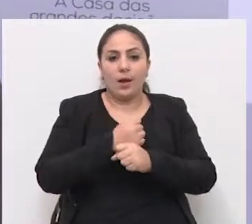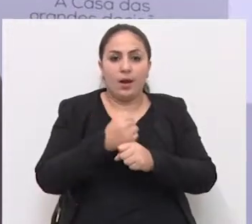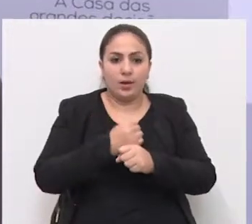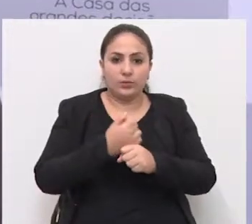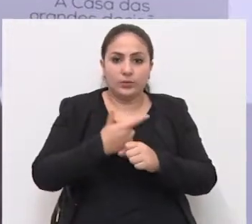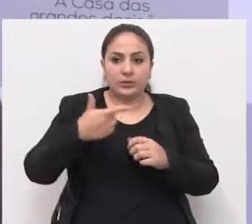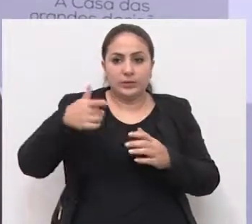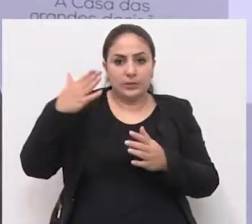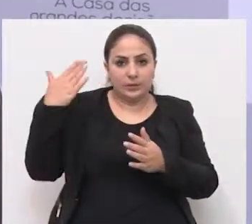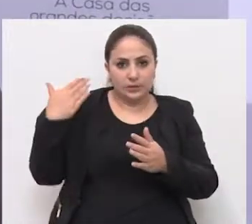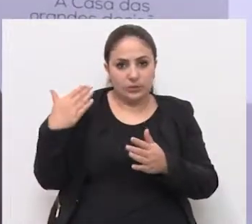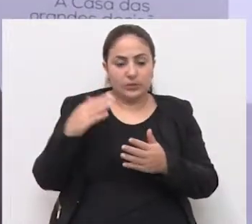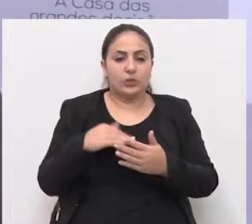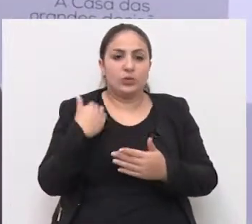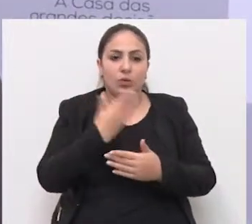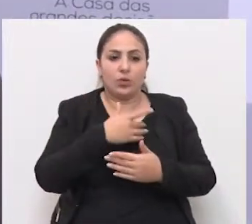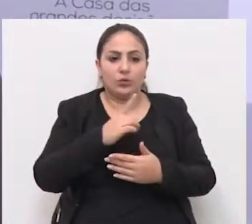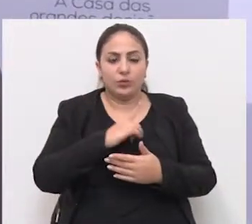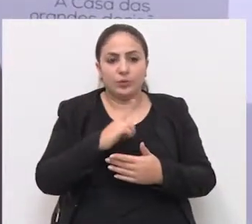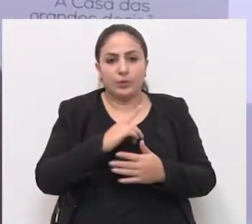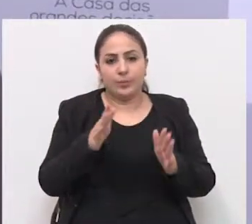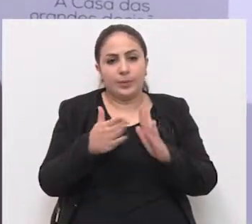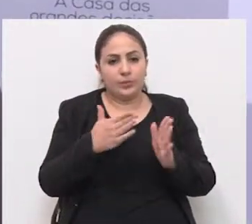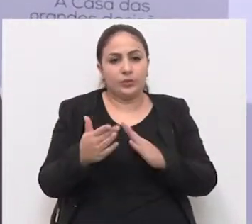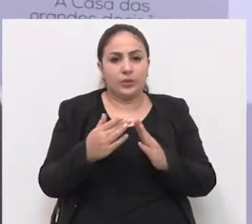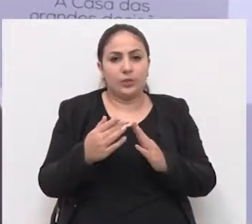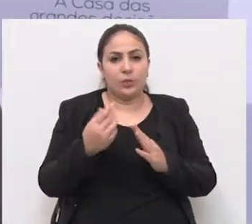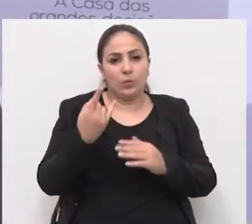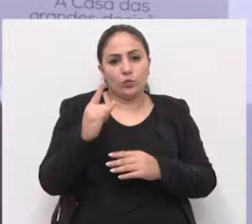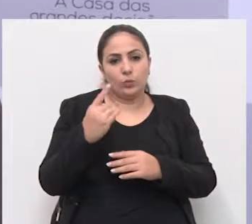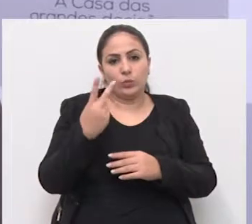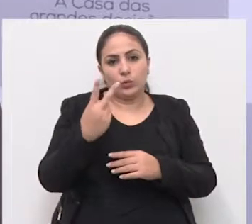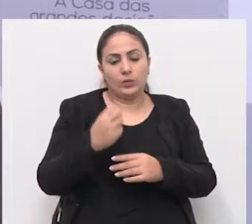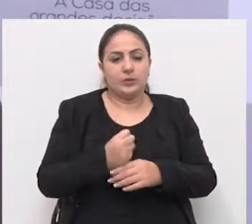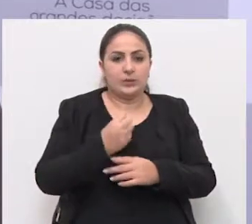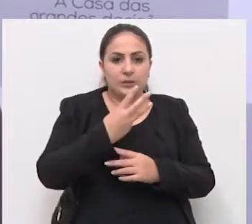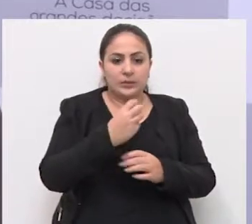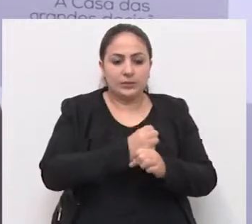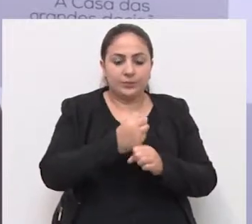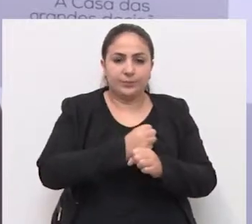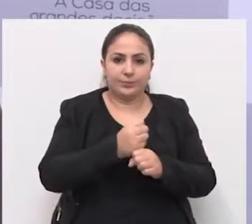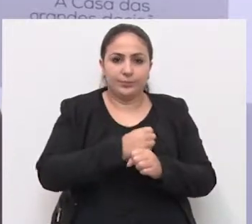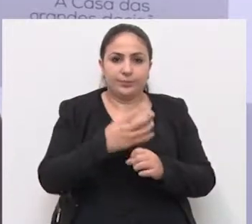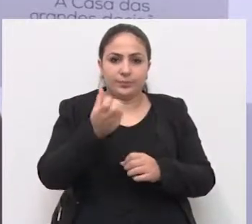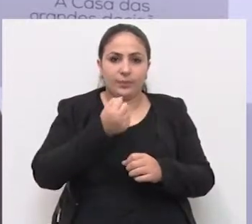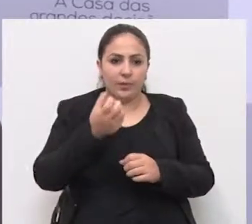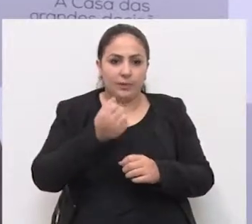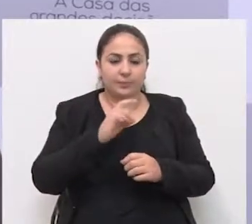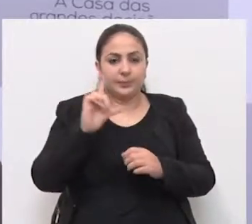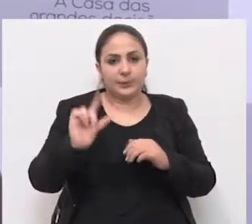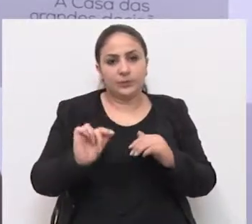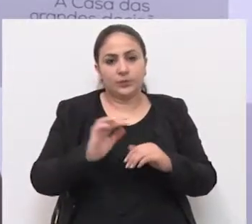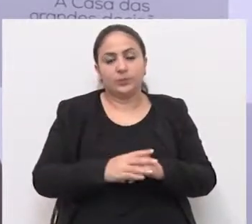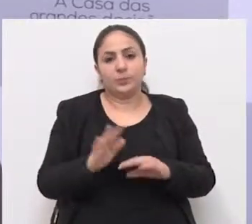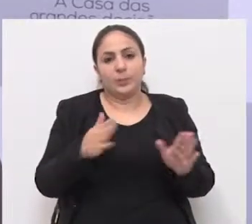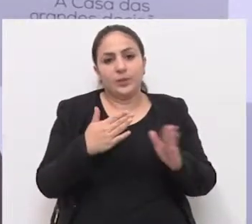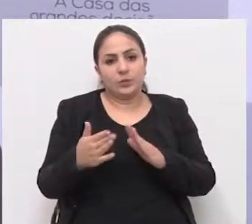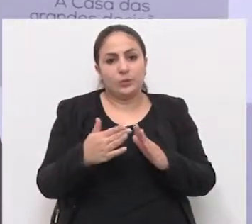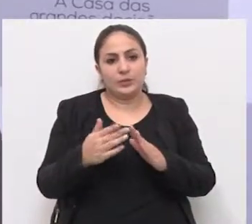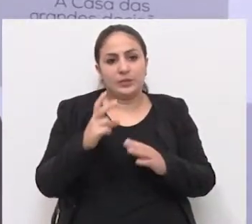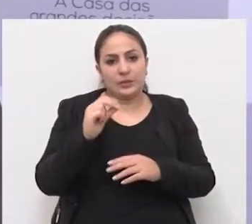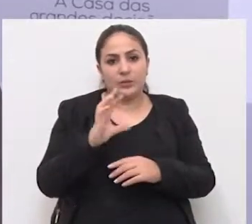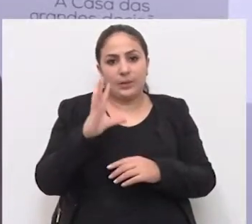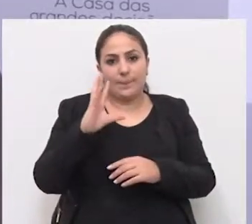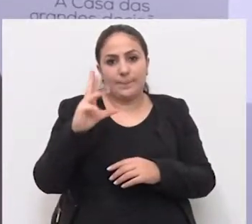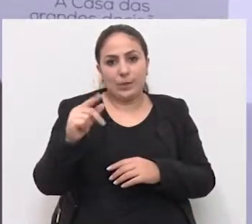anteriores, onde nós tivemos, em média, nos últimos 2-3 anos, em média, uma arrecadação menor e que gira em torno de 50 milhões